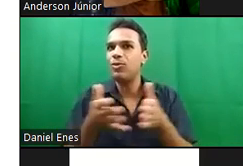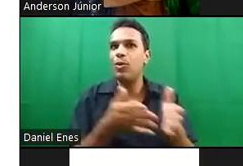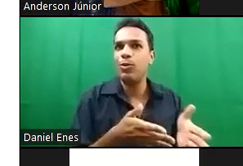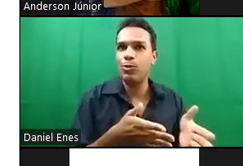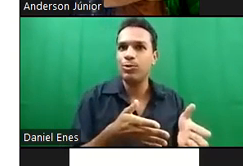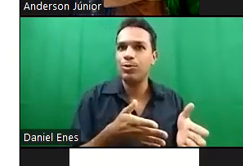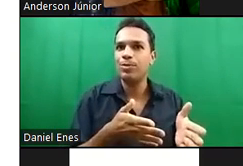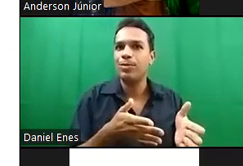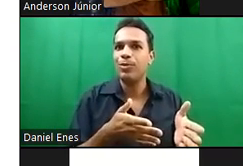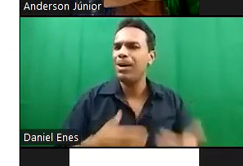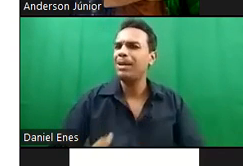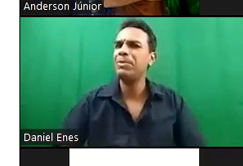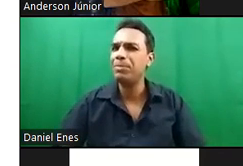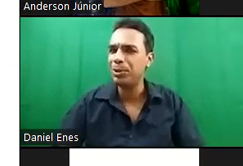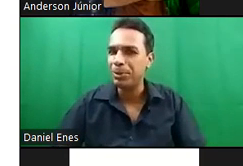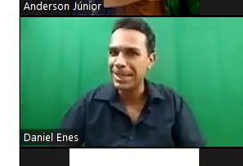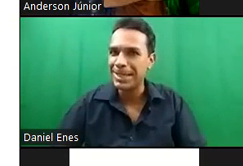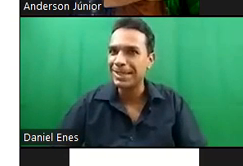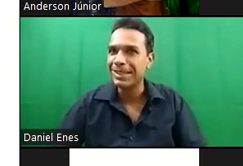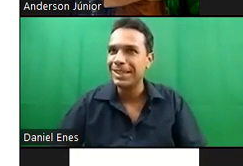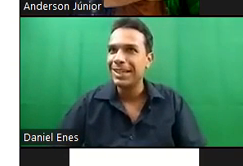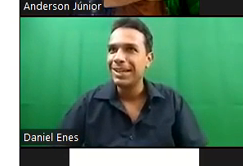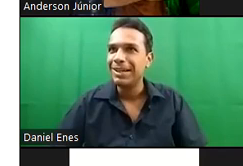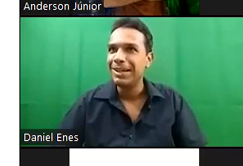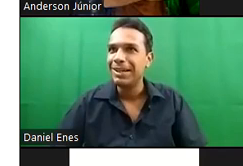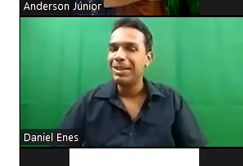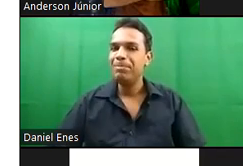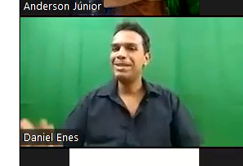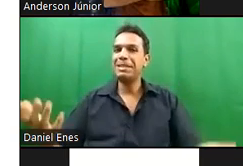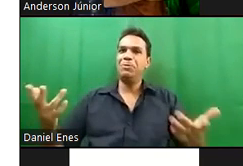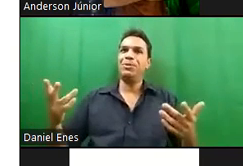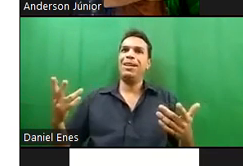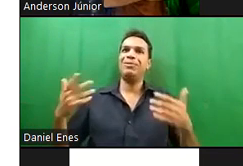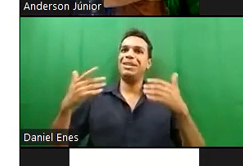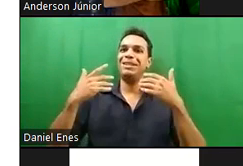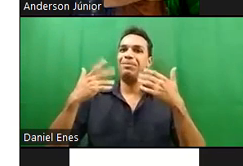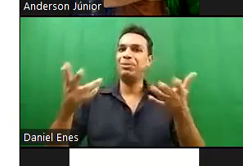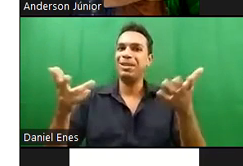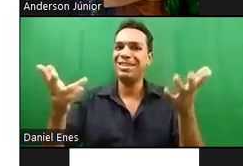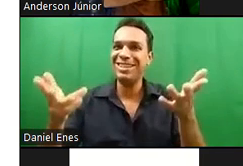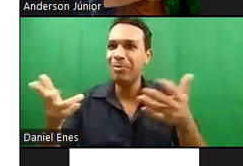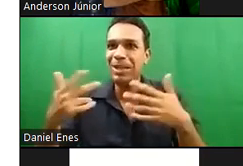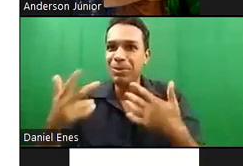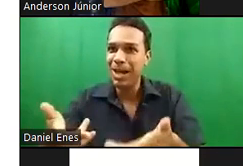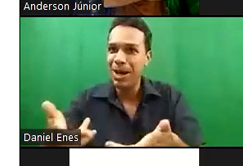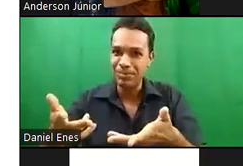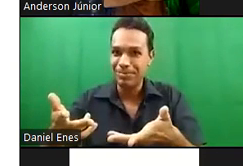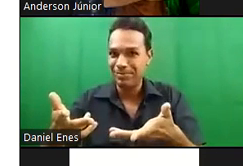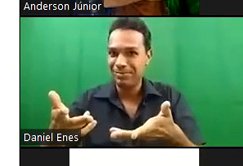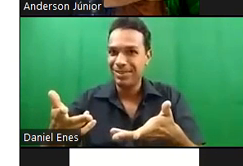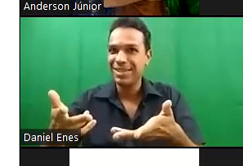em comum com a língua portuguesa? E percebam, a língua portuguesa é uma língua